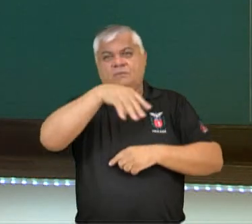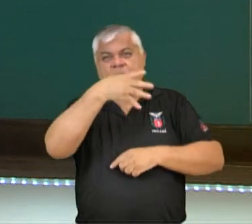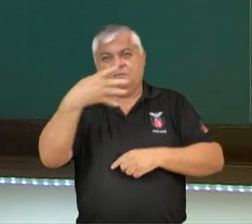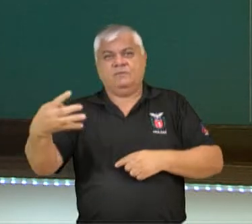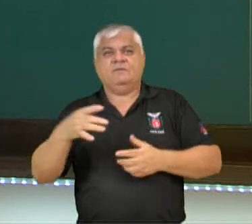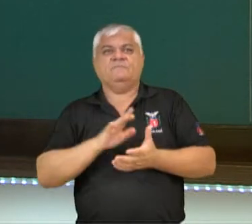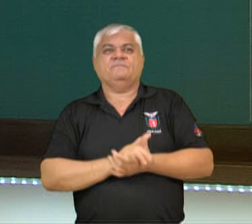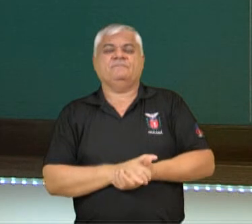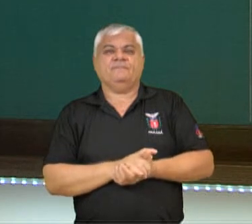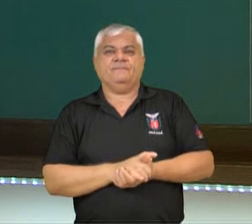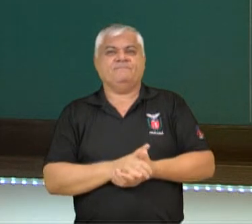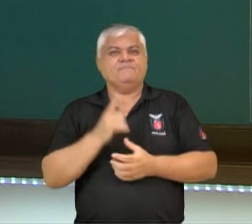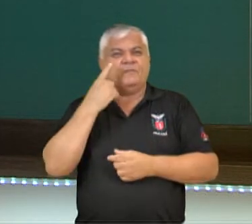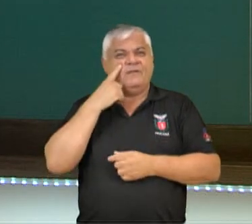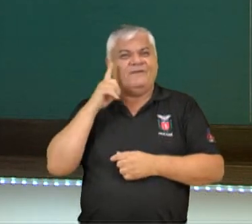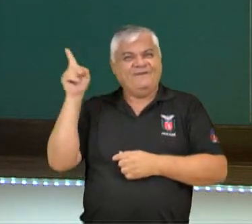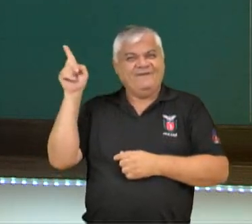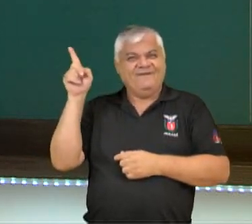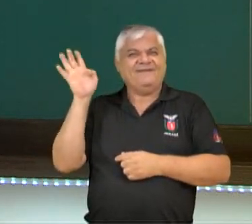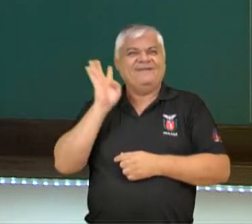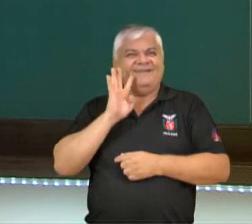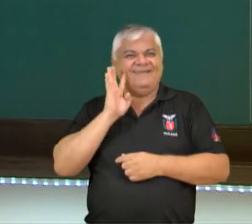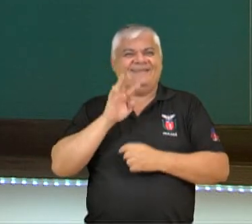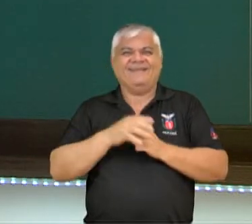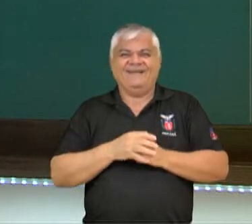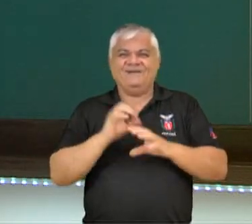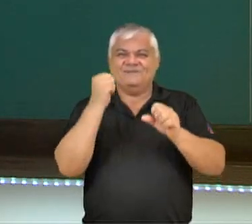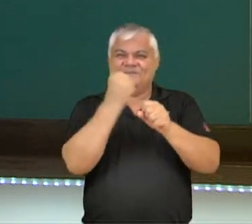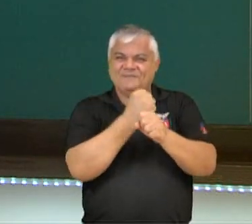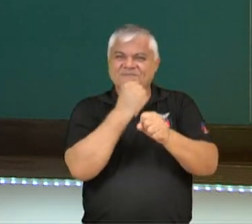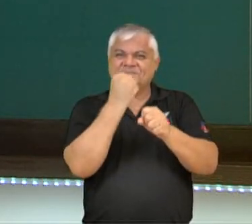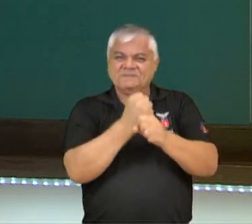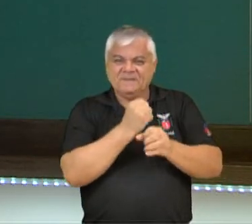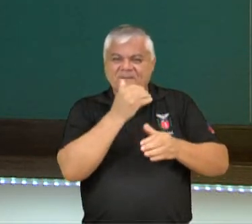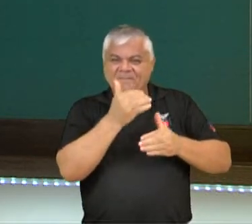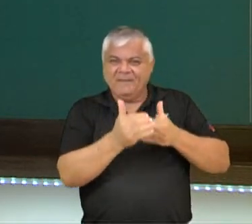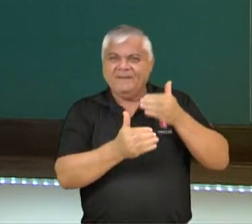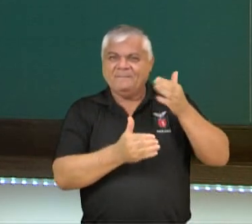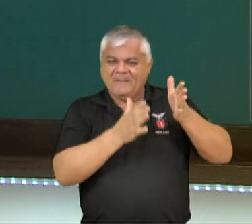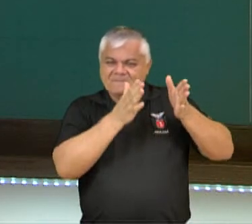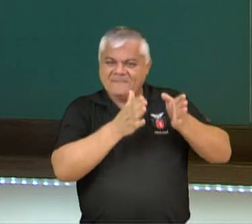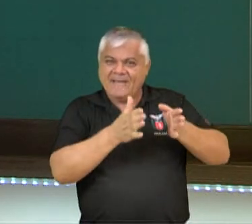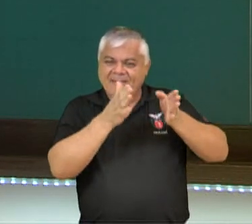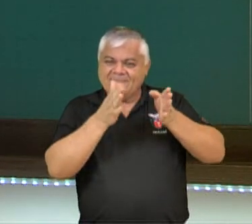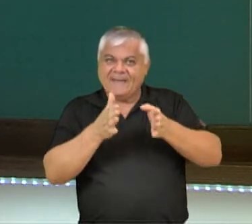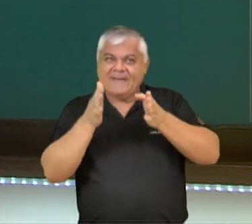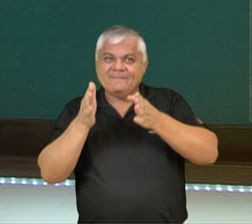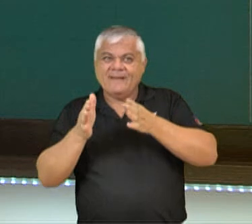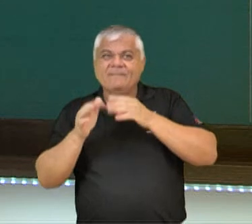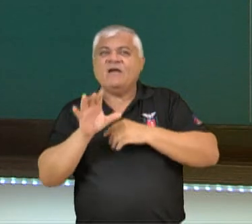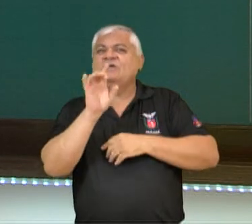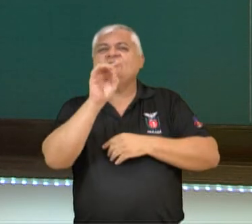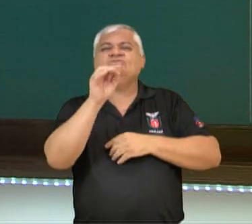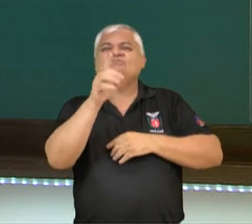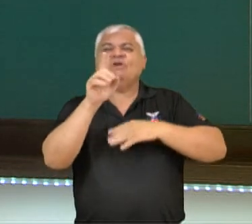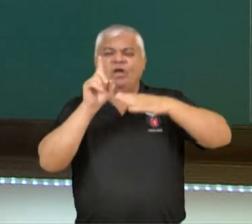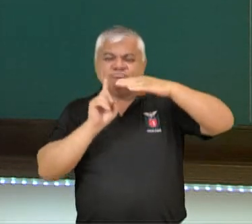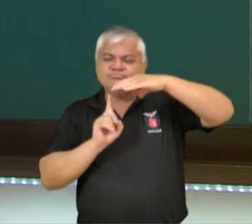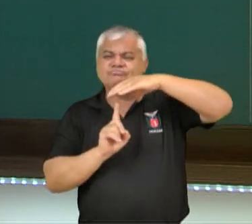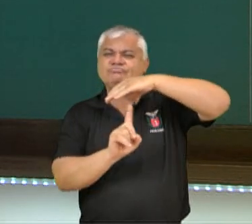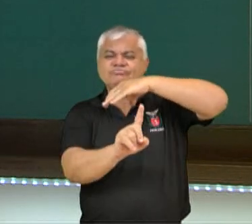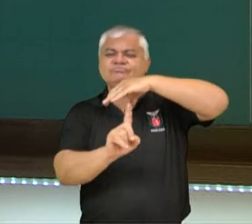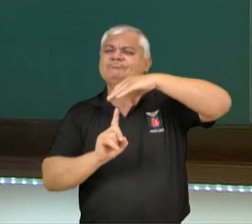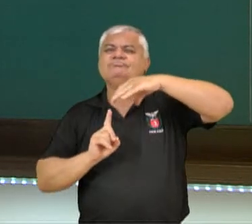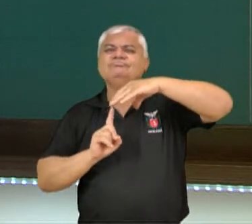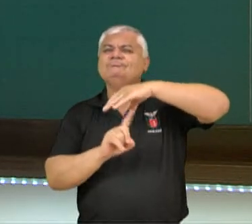periódica. Olha que bacana essas imagens da construção da Torre Eiffel. Era uma entrada temporária para uma exposição universal